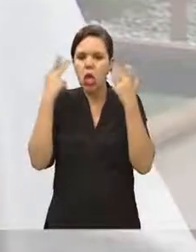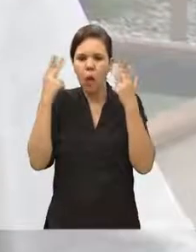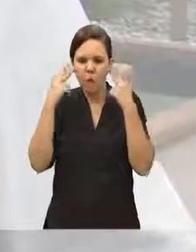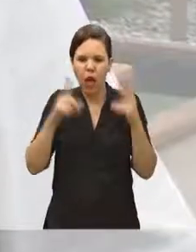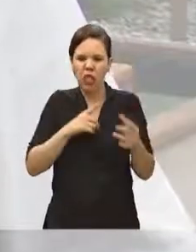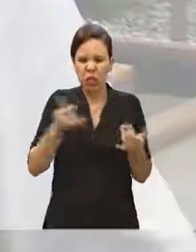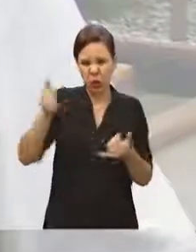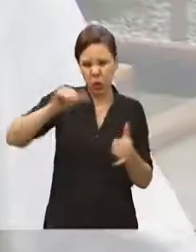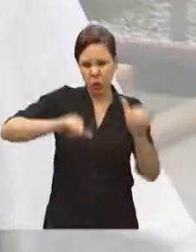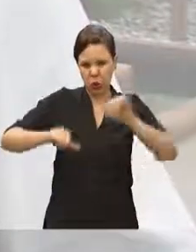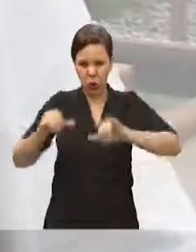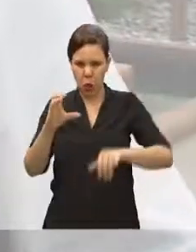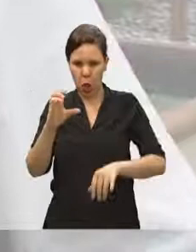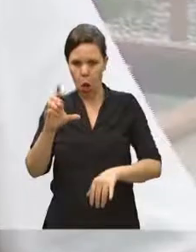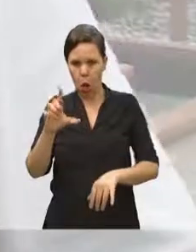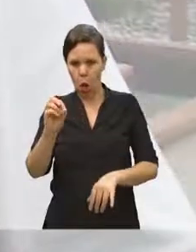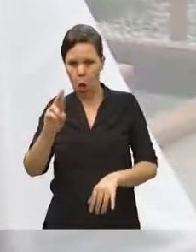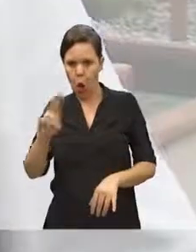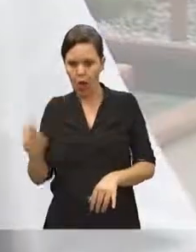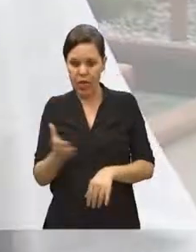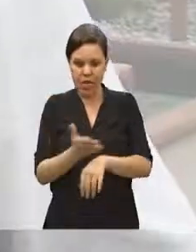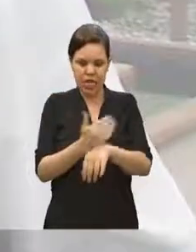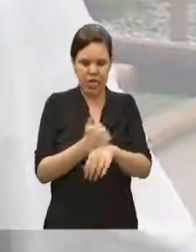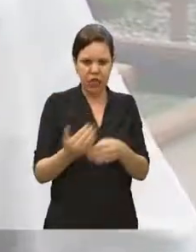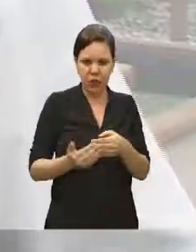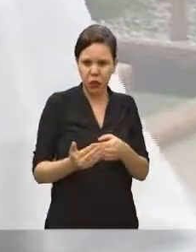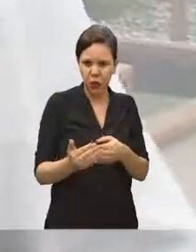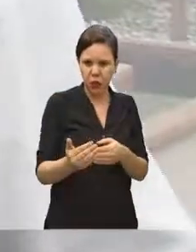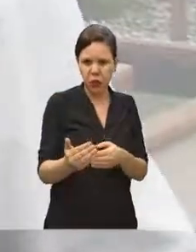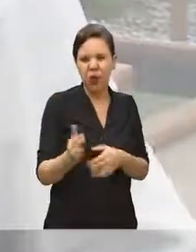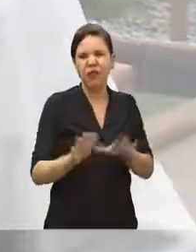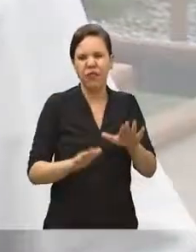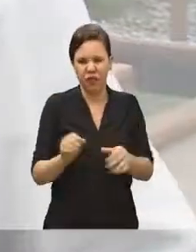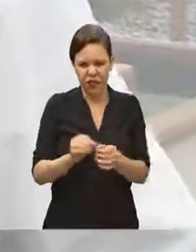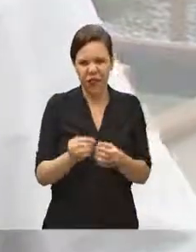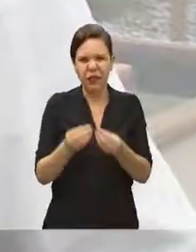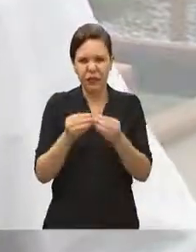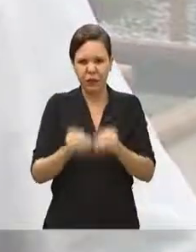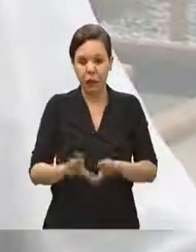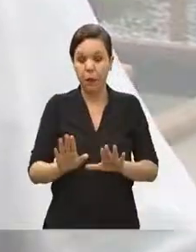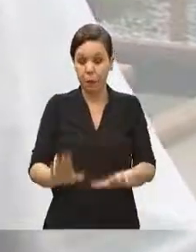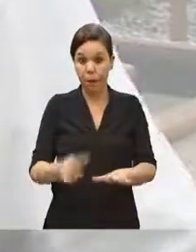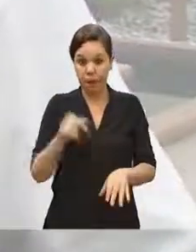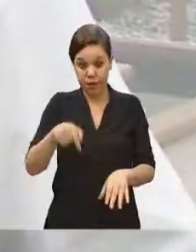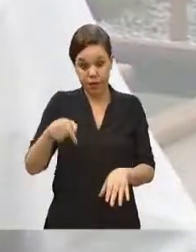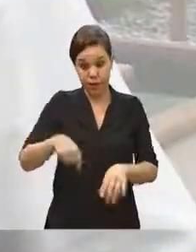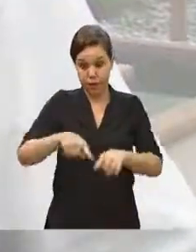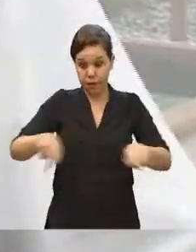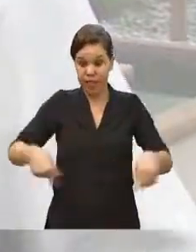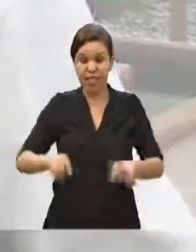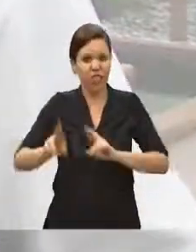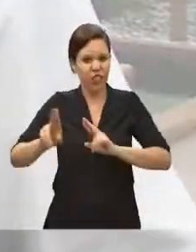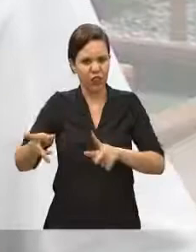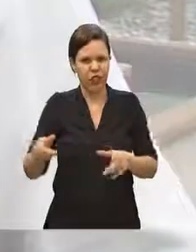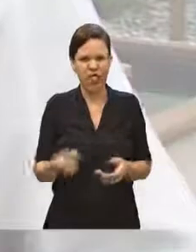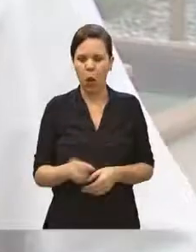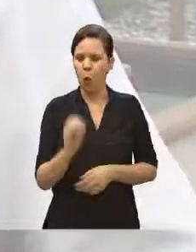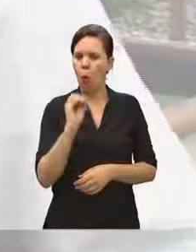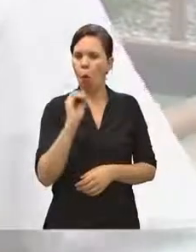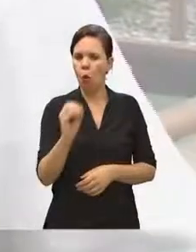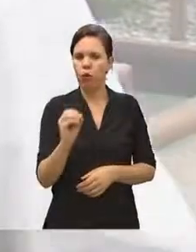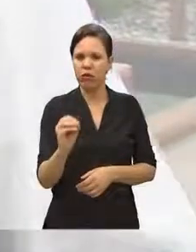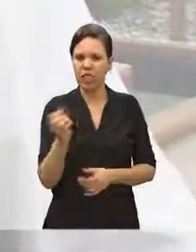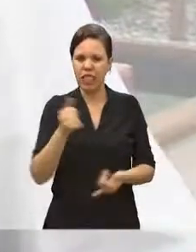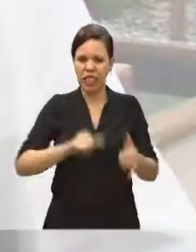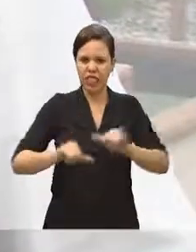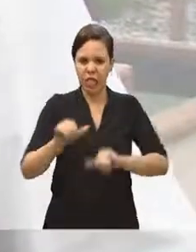cloro. O cloro antes, durante e depois, ele é muito nocivo. Então a piscina ela não tem cloro, ela tem 0 de cloro. E ela